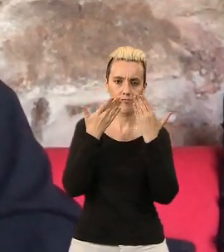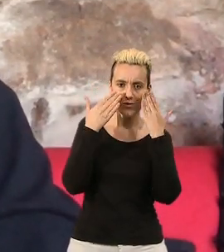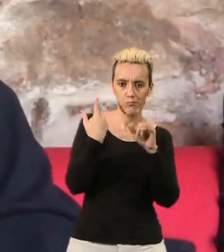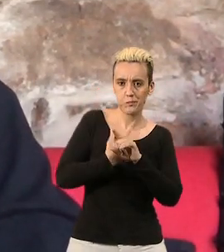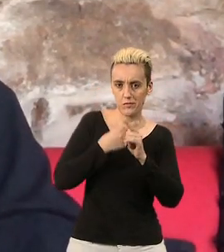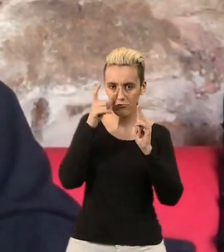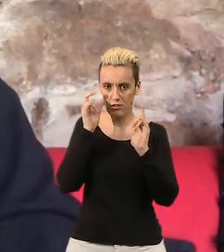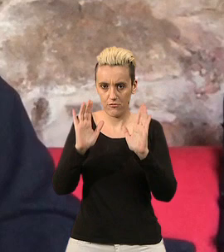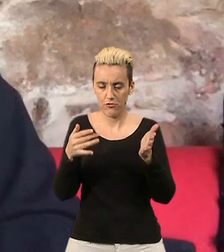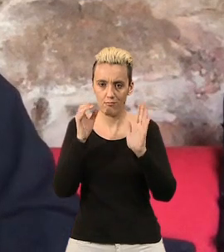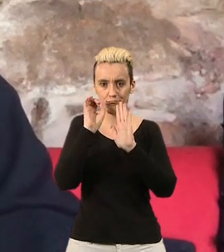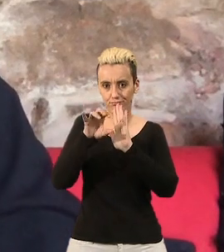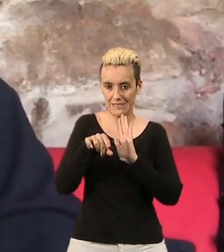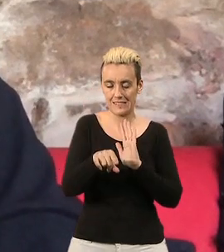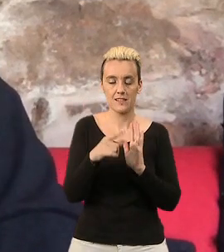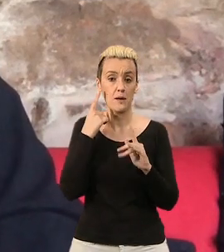nas redes sociais,